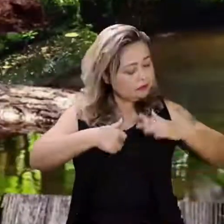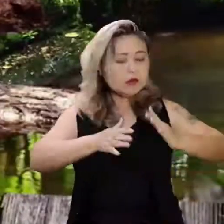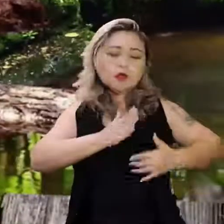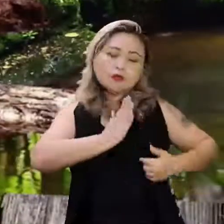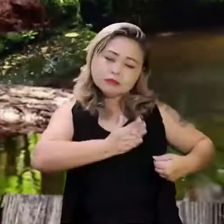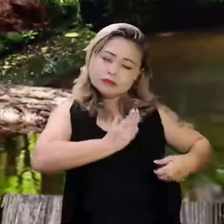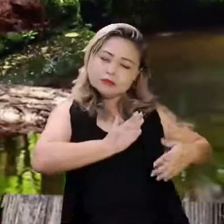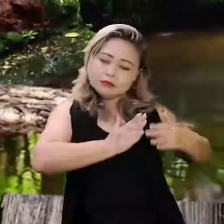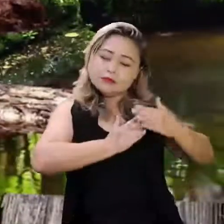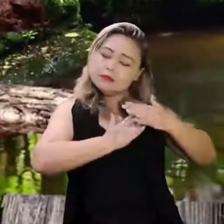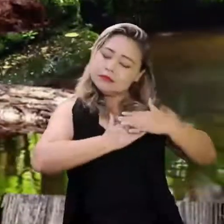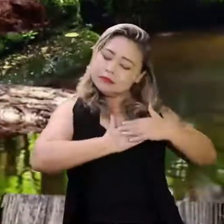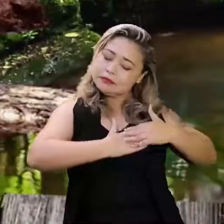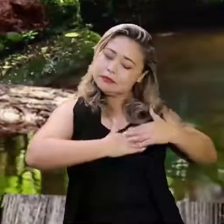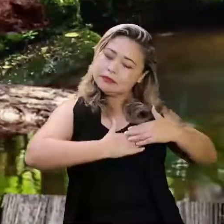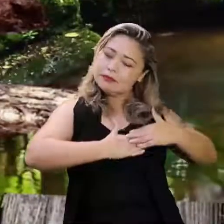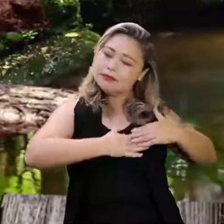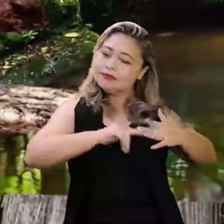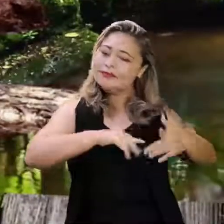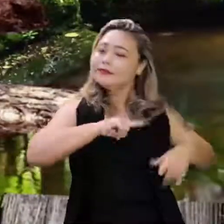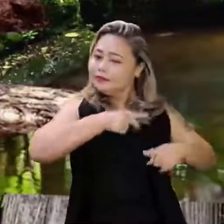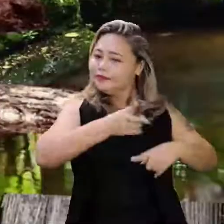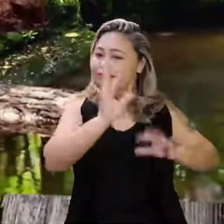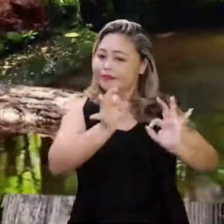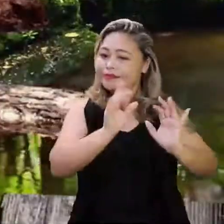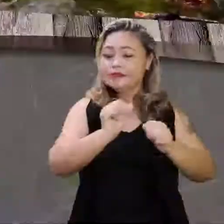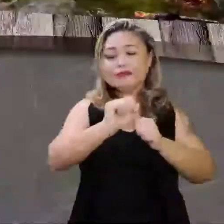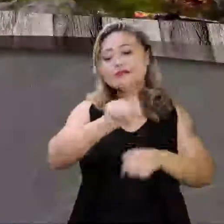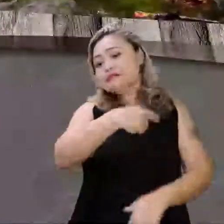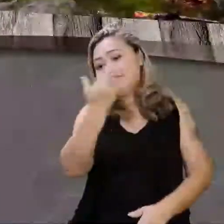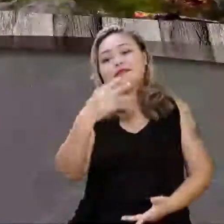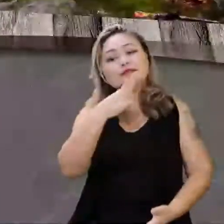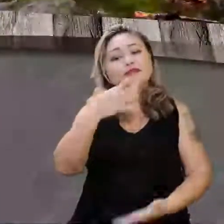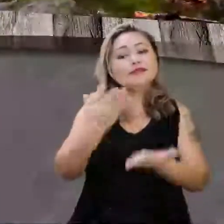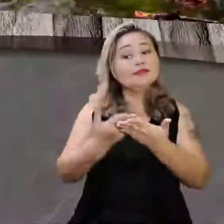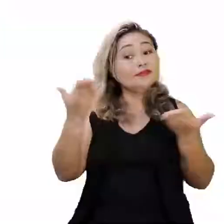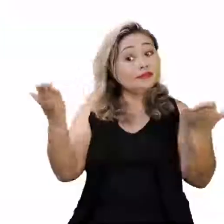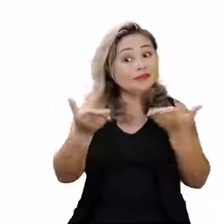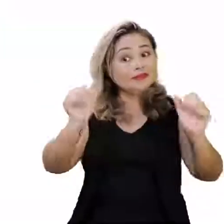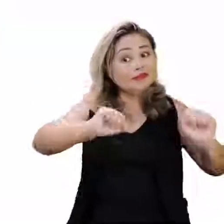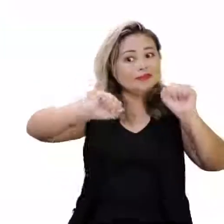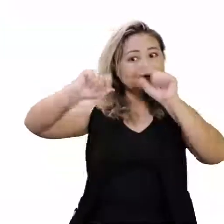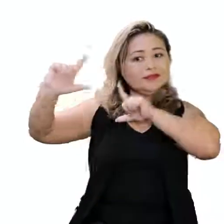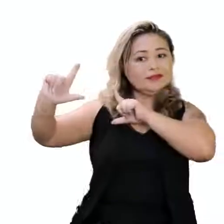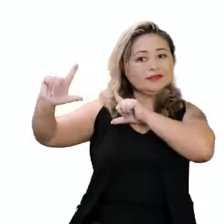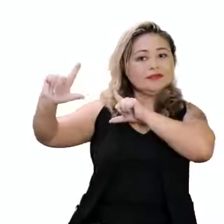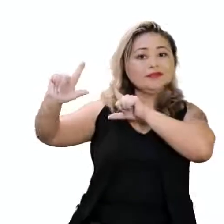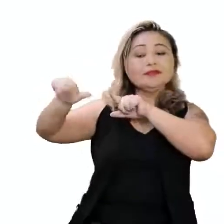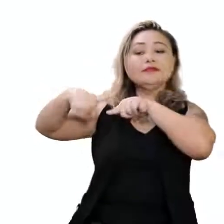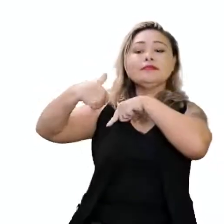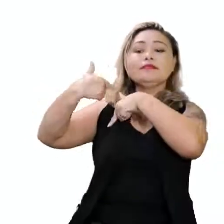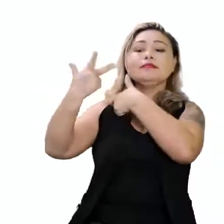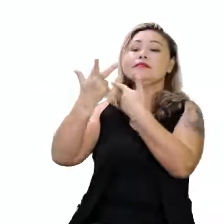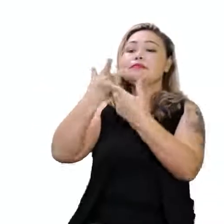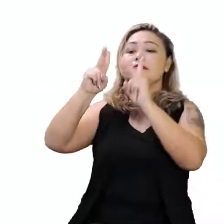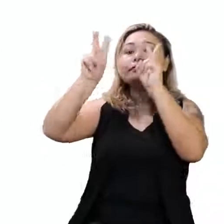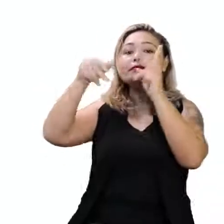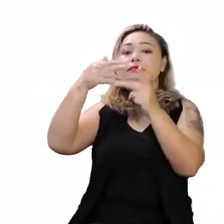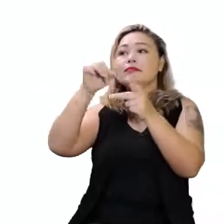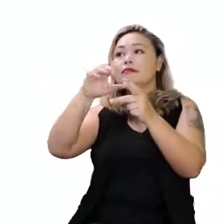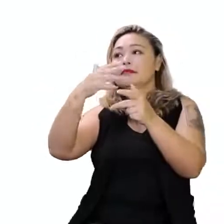coração que vai dar tudo certo, sempre dá. Vamos lá para conhecer a nossa aula de hoje? Joga lá. Então, a gente vai falar